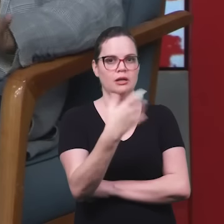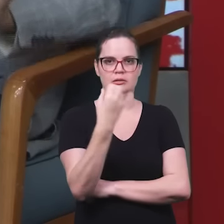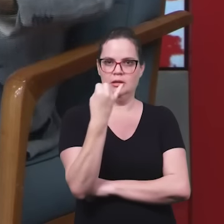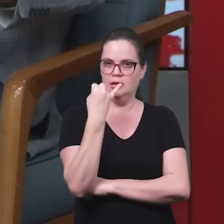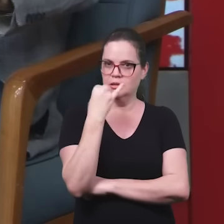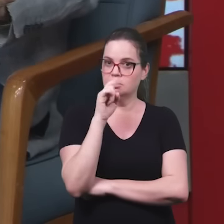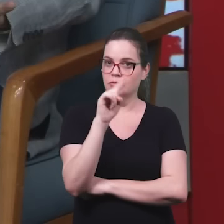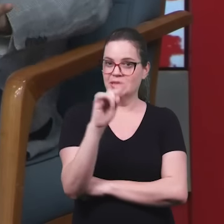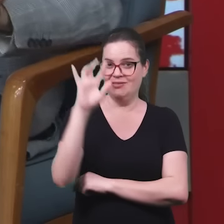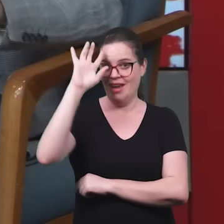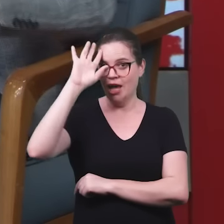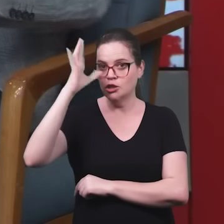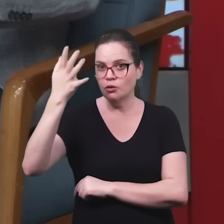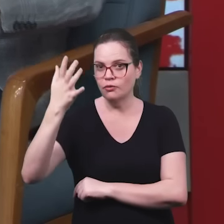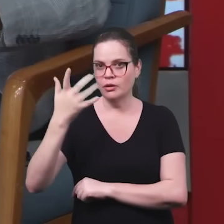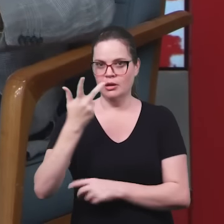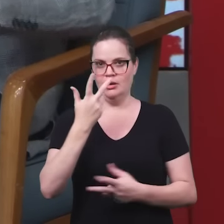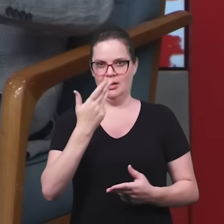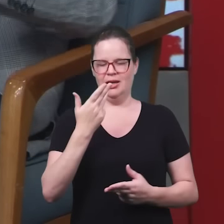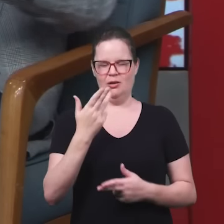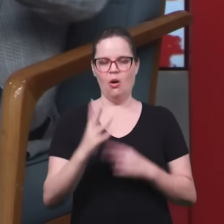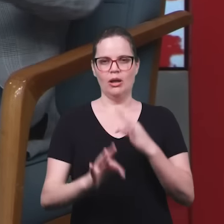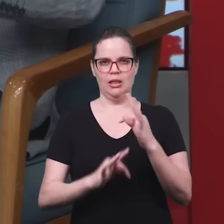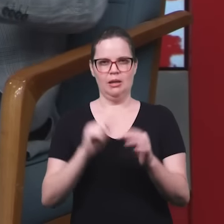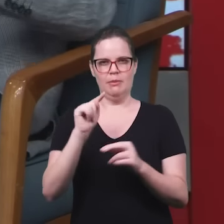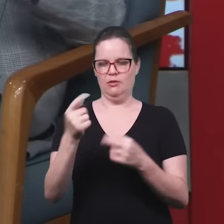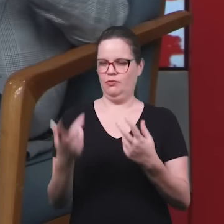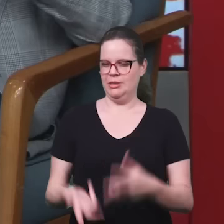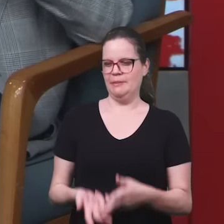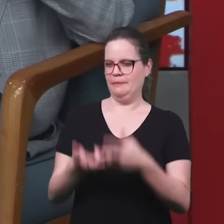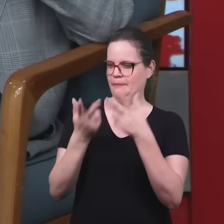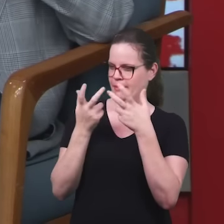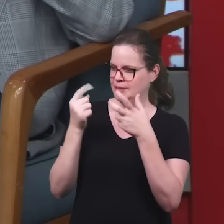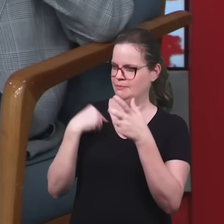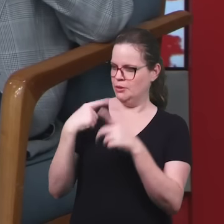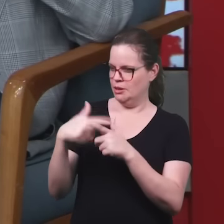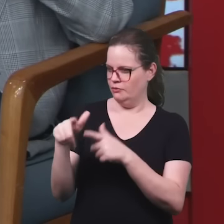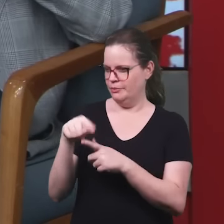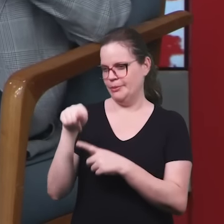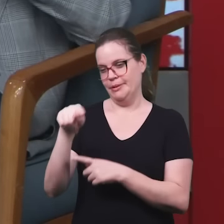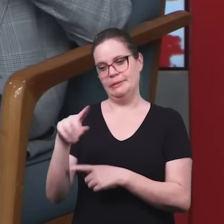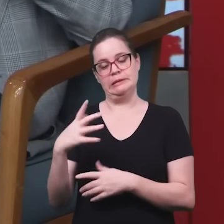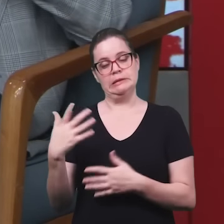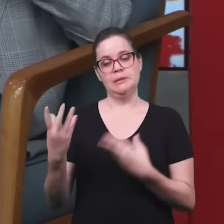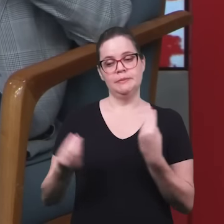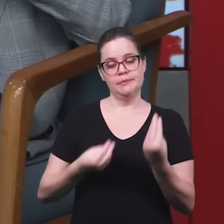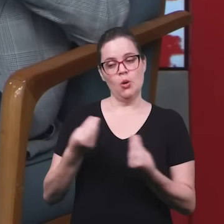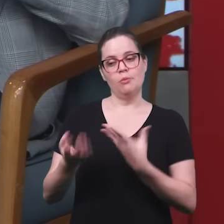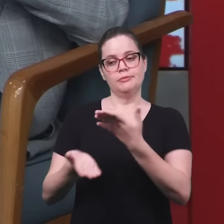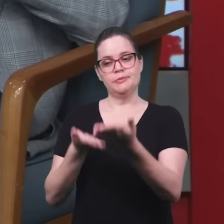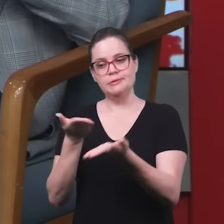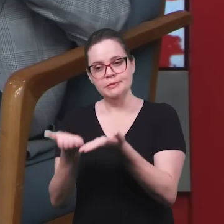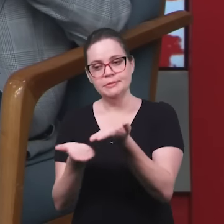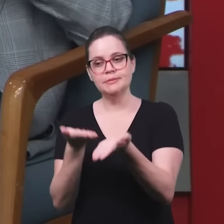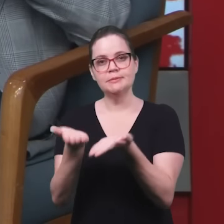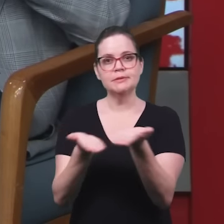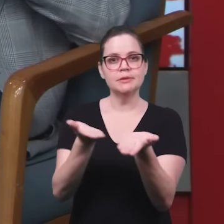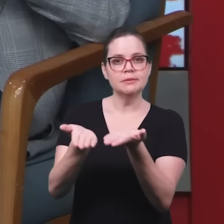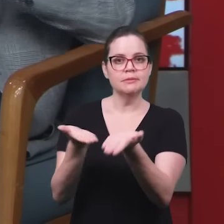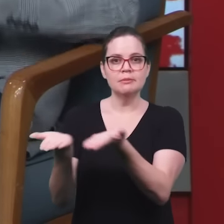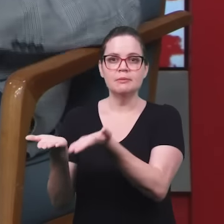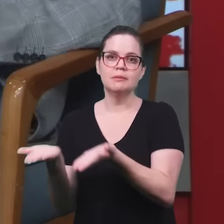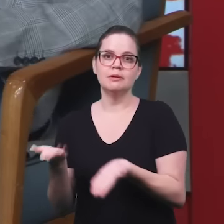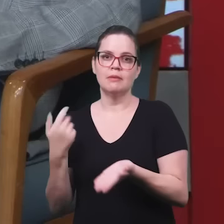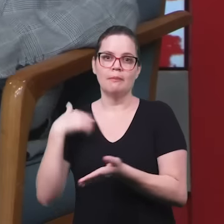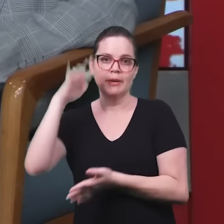tudo bem, já veio a dificuldade, surgiu a doença, se instalou, você tem que tratar.